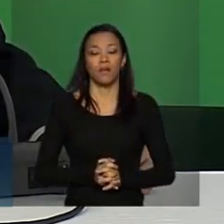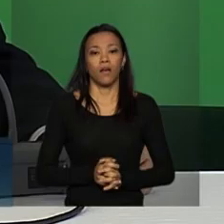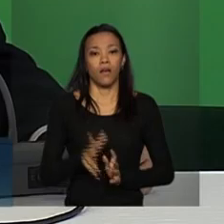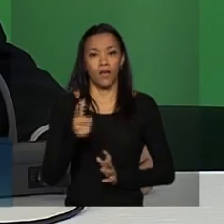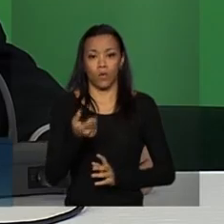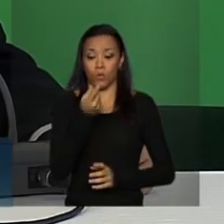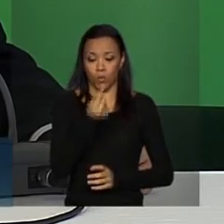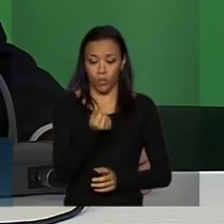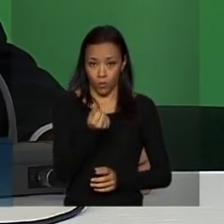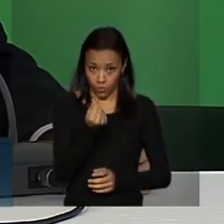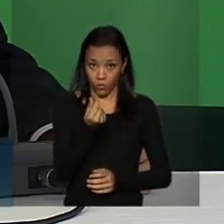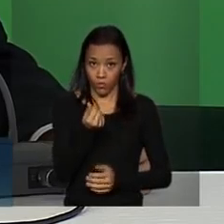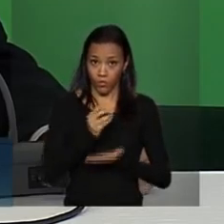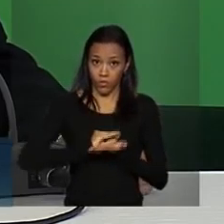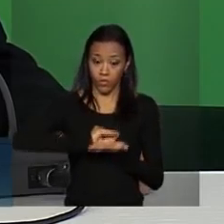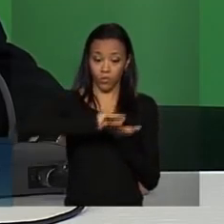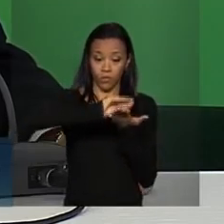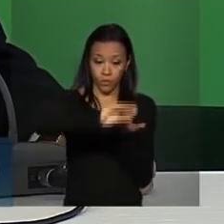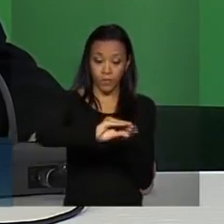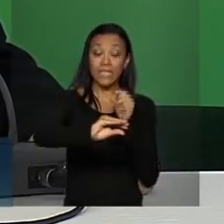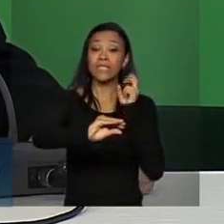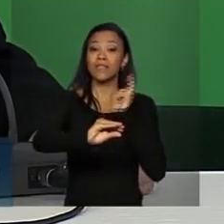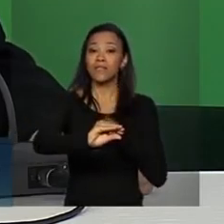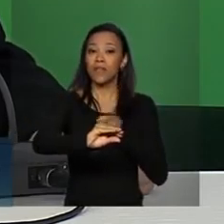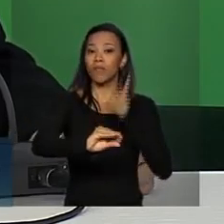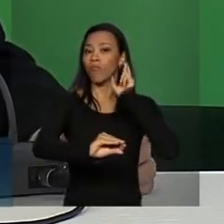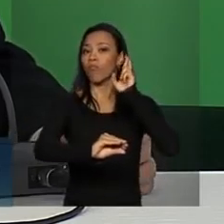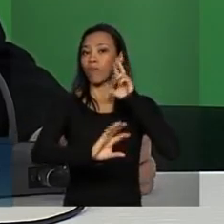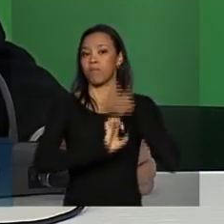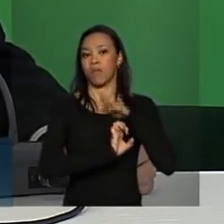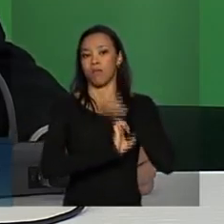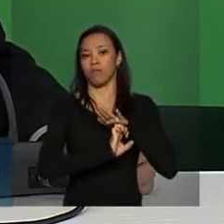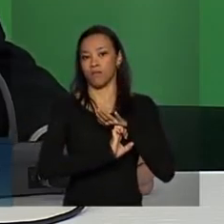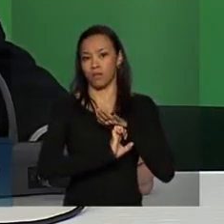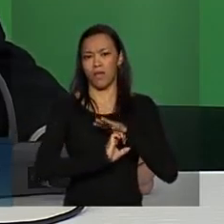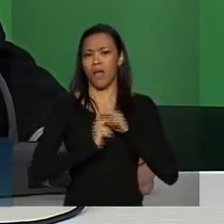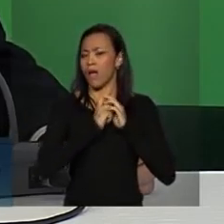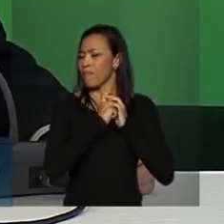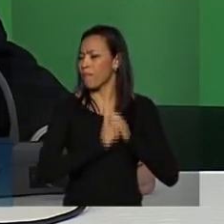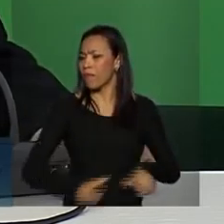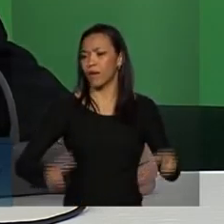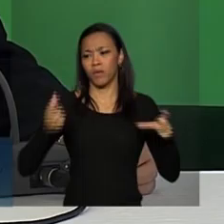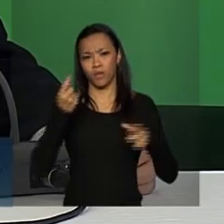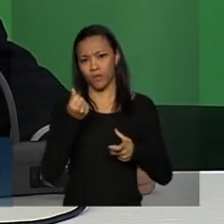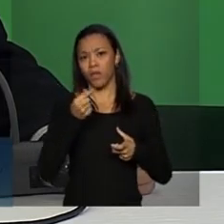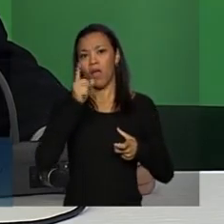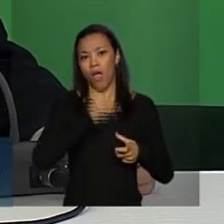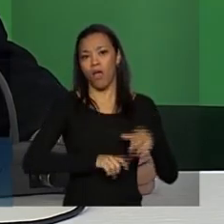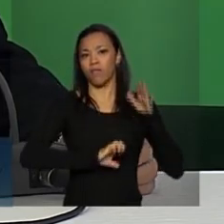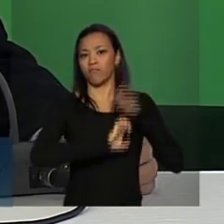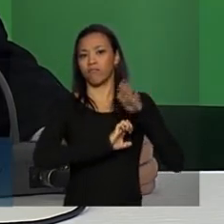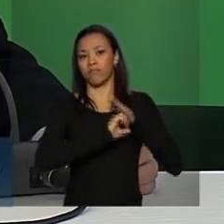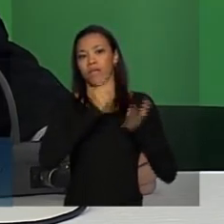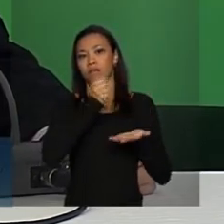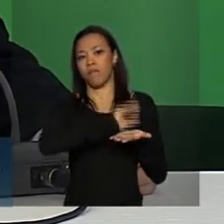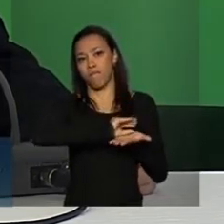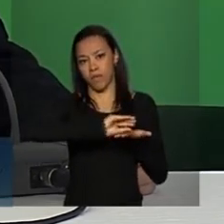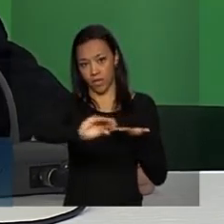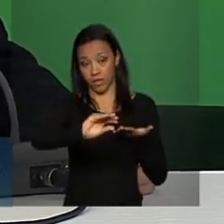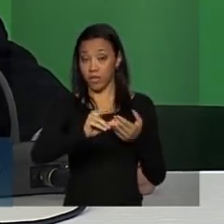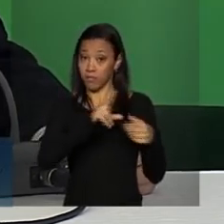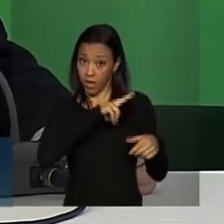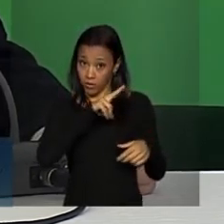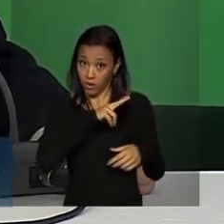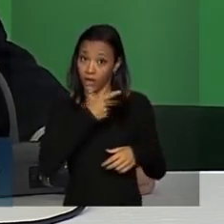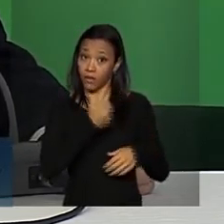os investimentos vêm sempre do setor privado, muitas vezes, a maior parte dos investimentos vem do setor privado. E o setor privado